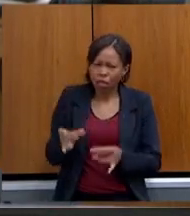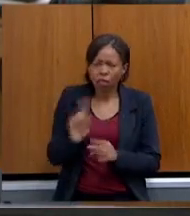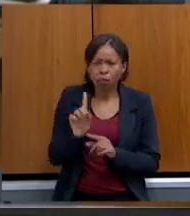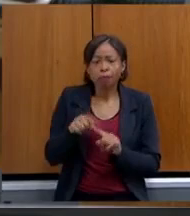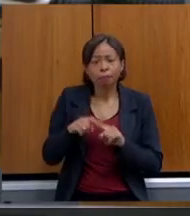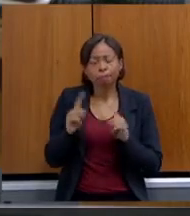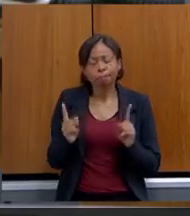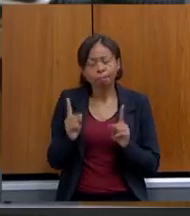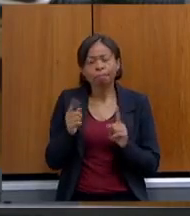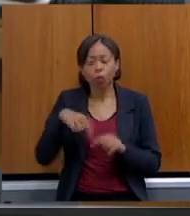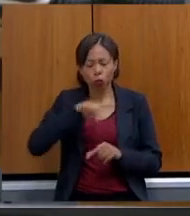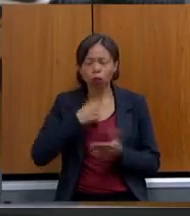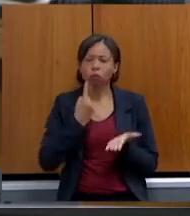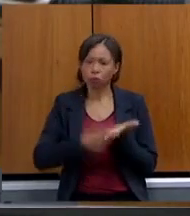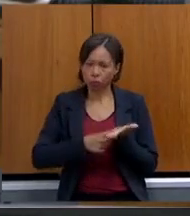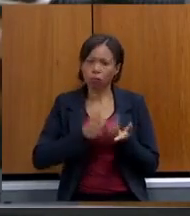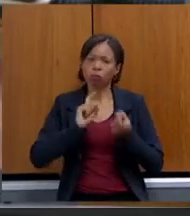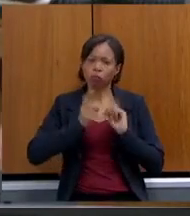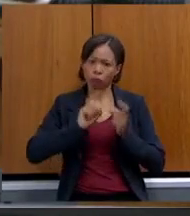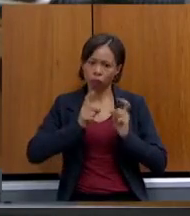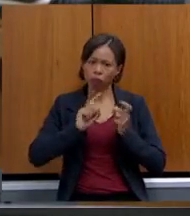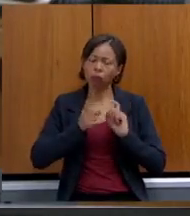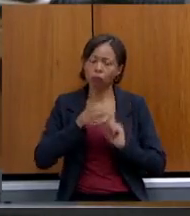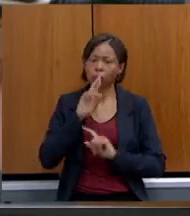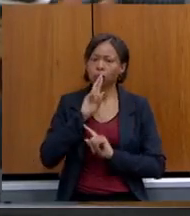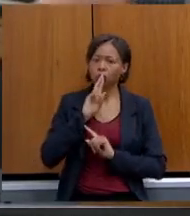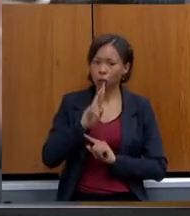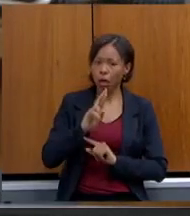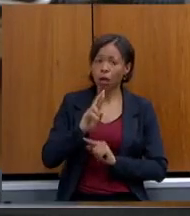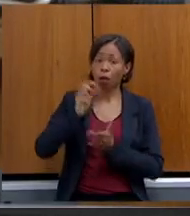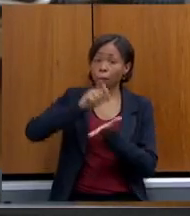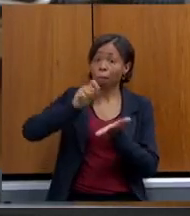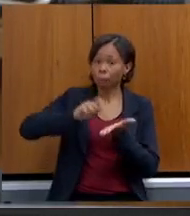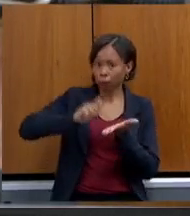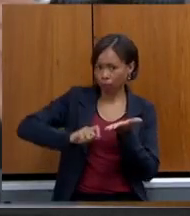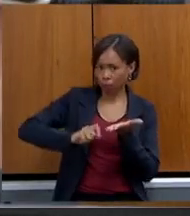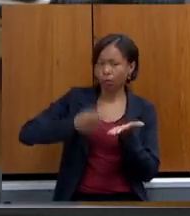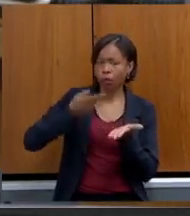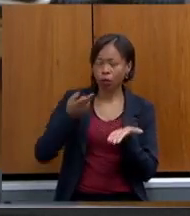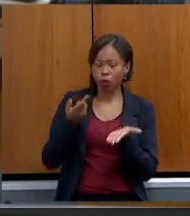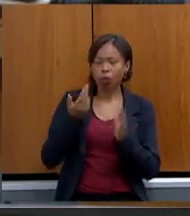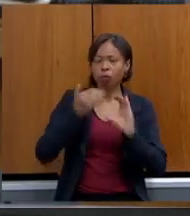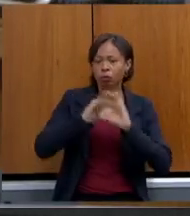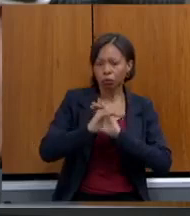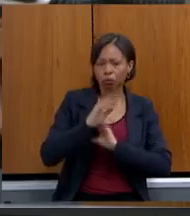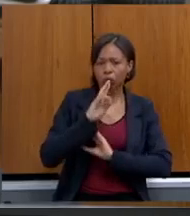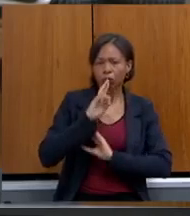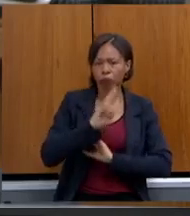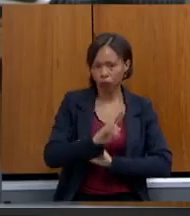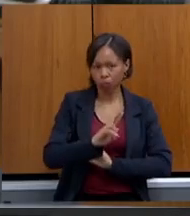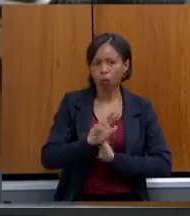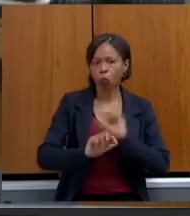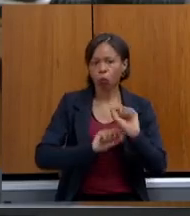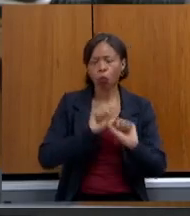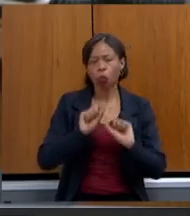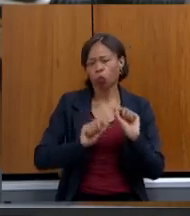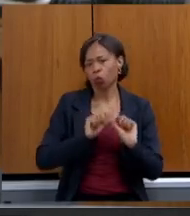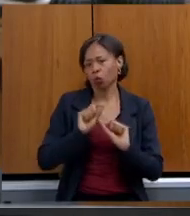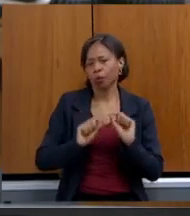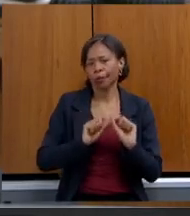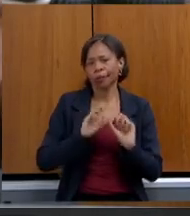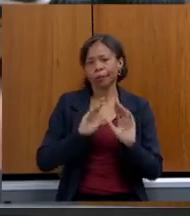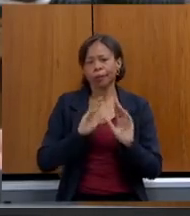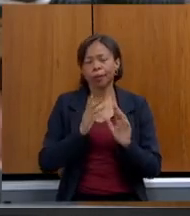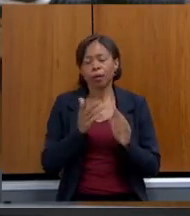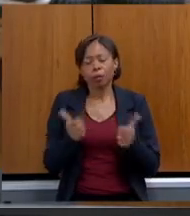compromisso é fazer a reunião né e responder por escrito o que pode ser atendido que foi atendido no nesse